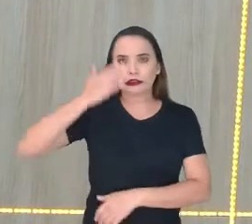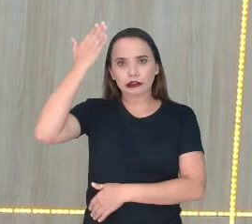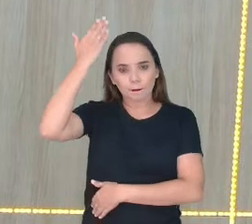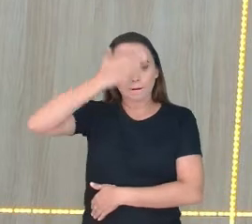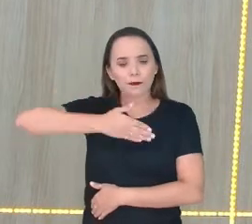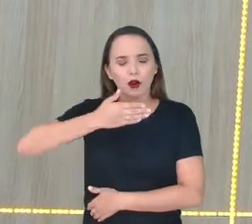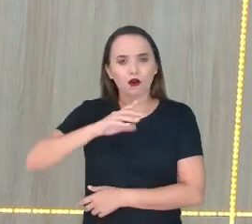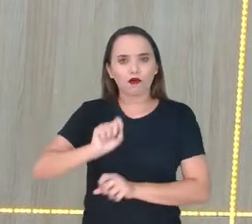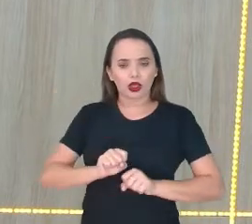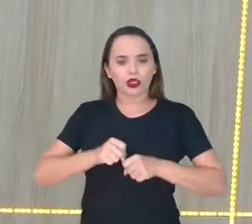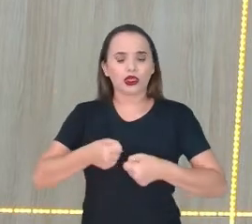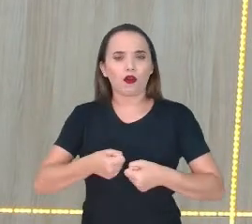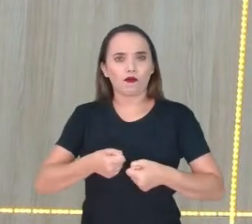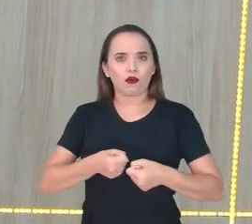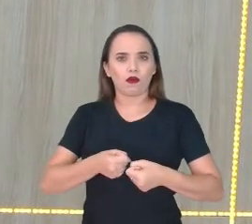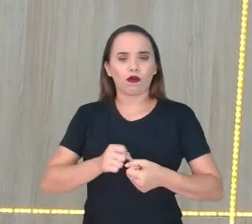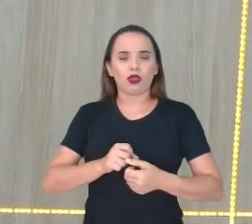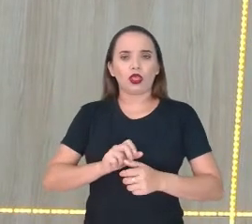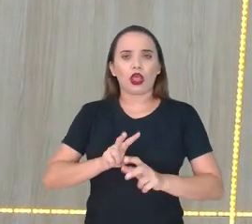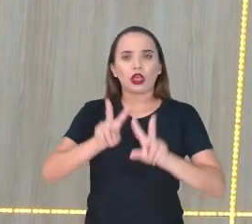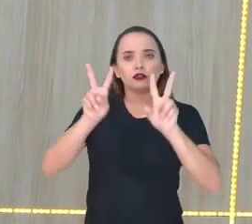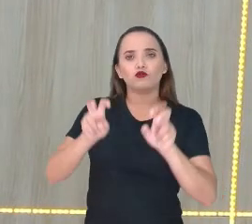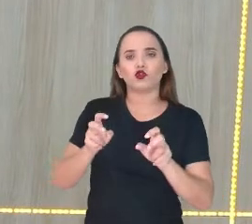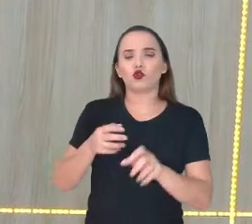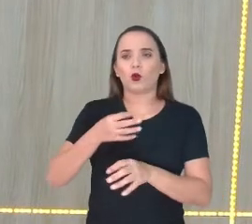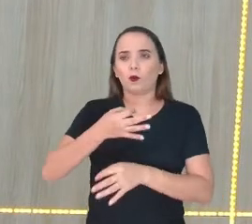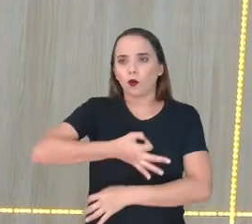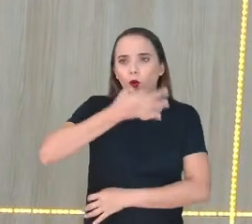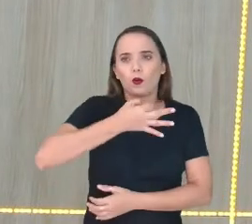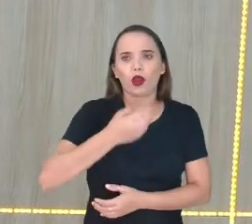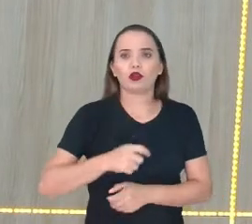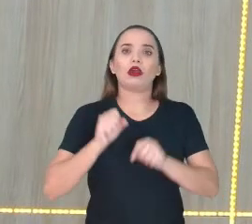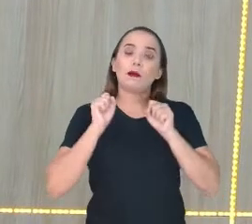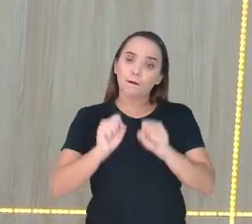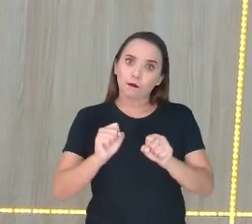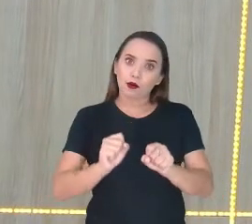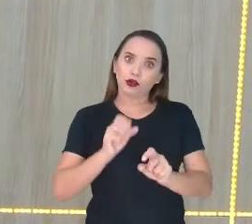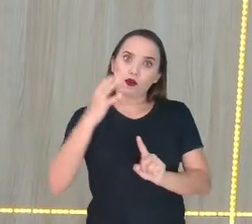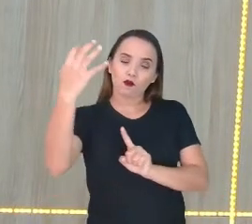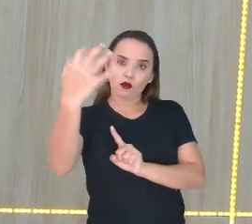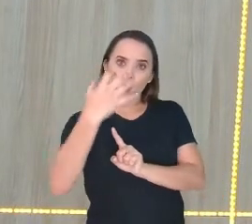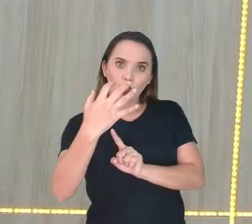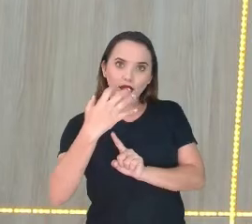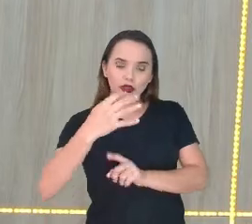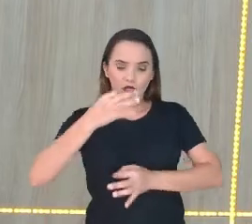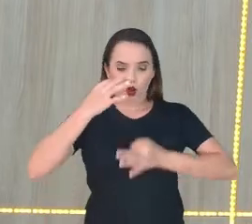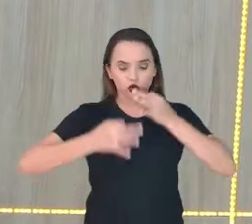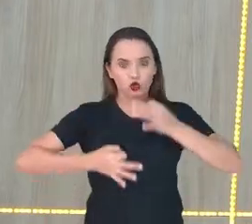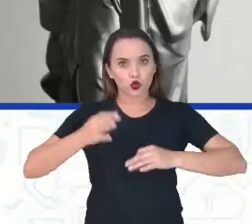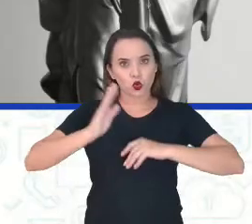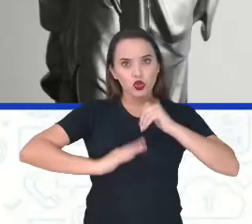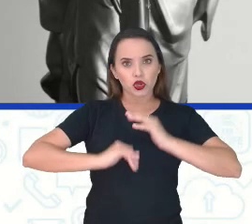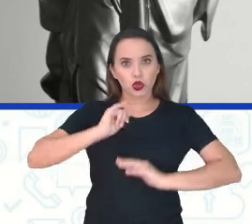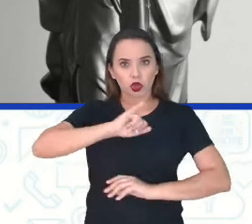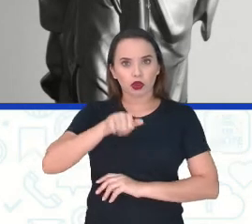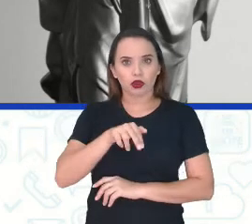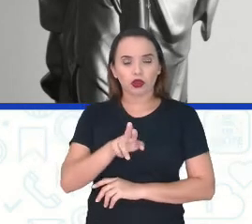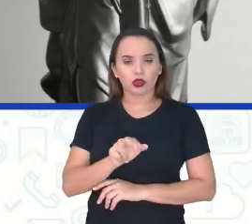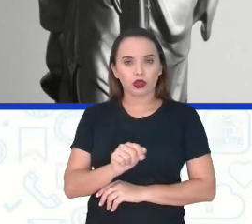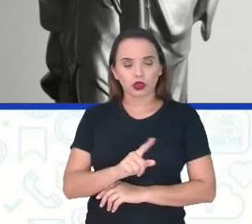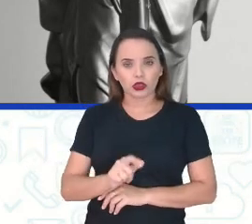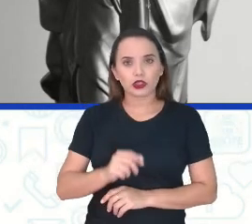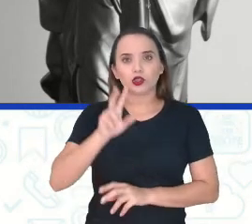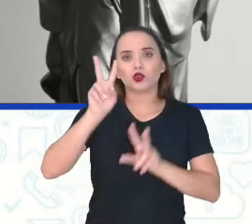exemplo, com esse argumento, ele pode convencer o magistrado, ou seja, o juiz, sobre os direitos do seu cliente e